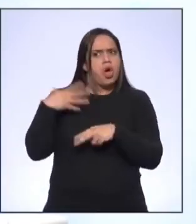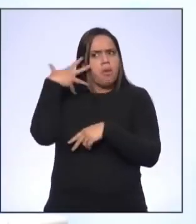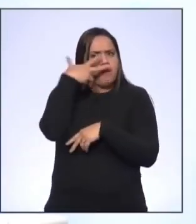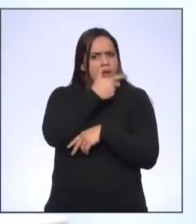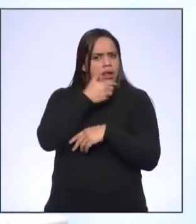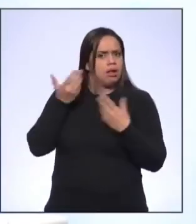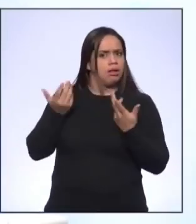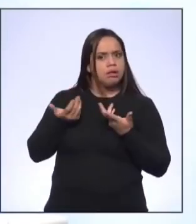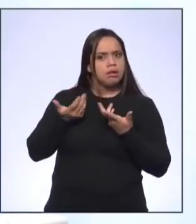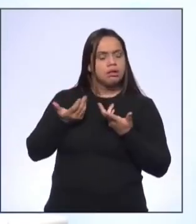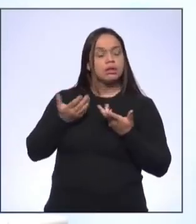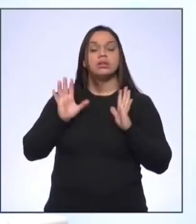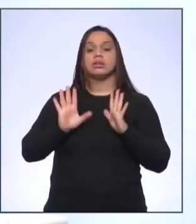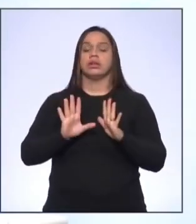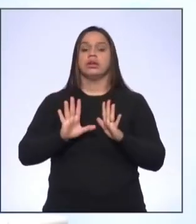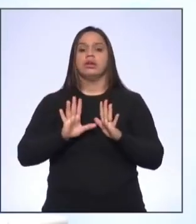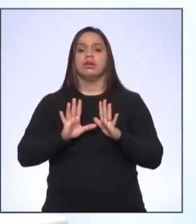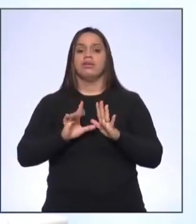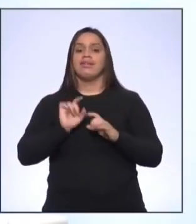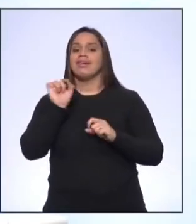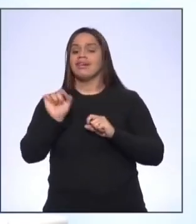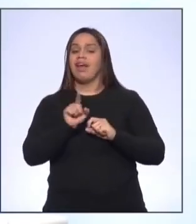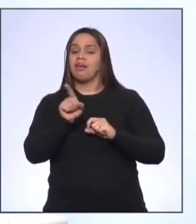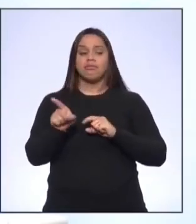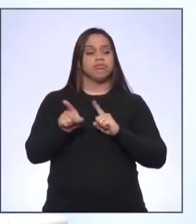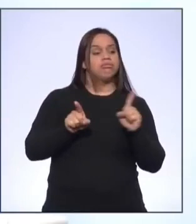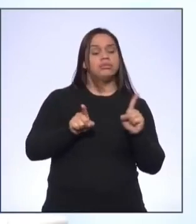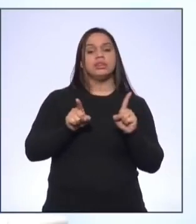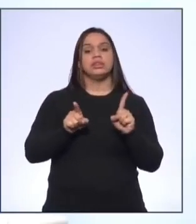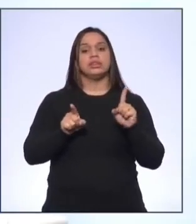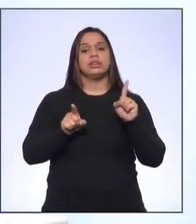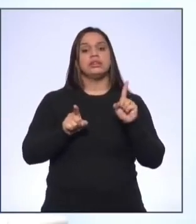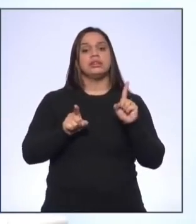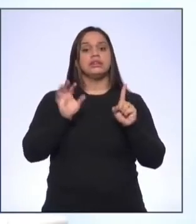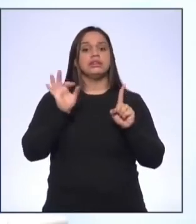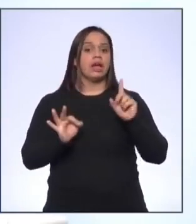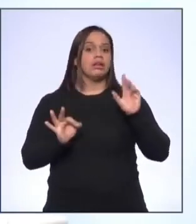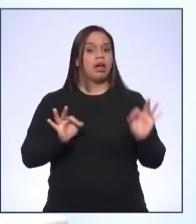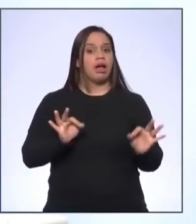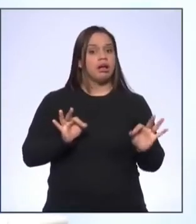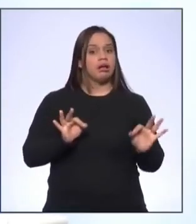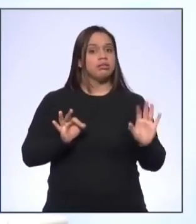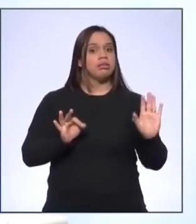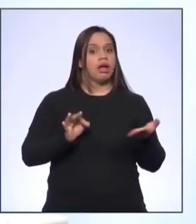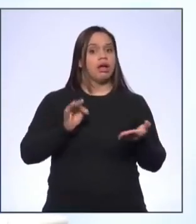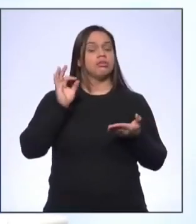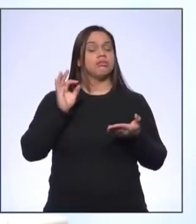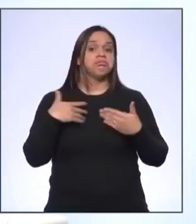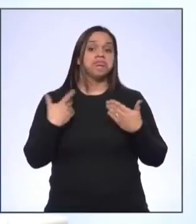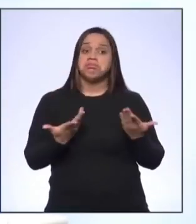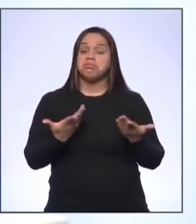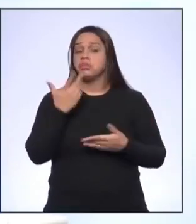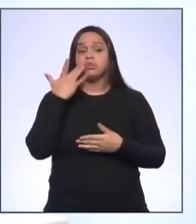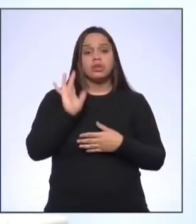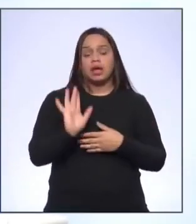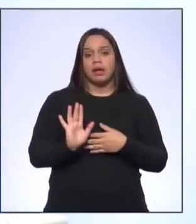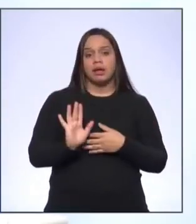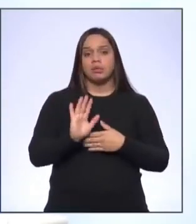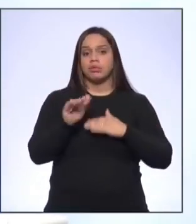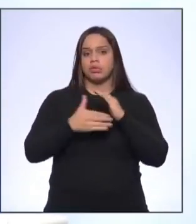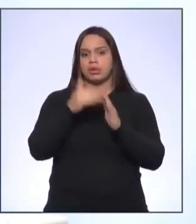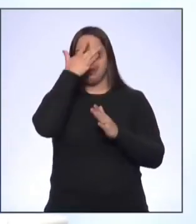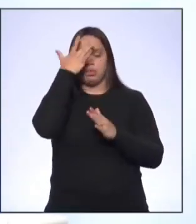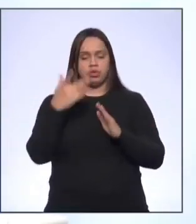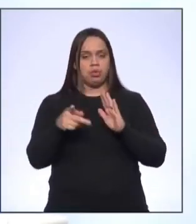que quem vai estar certo ou errado depende da argumentação. Todo mundo, de maneira subjetiva, acredita que está